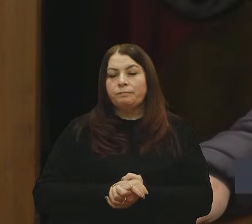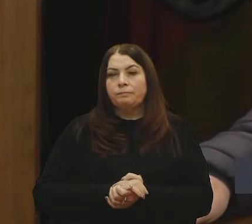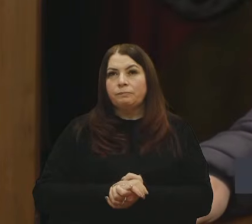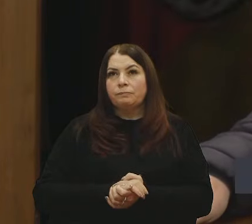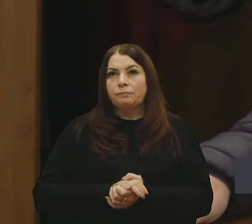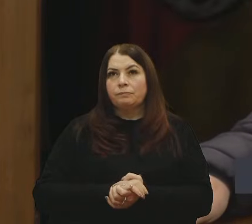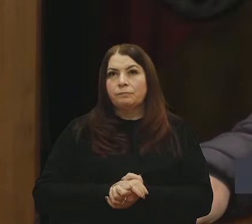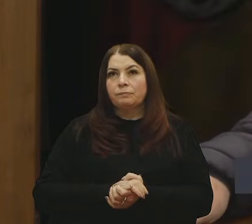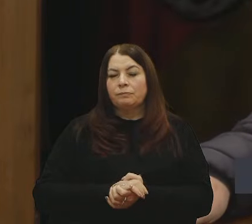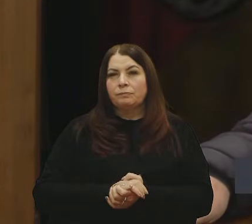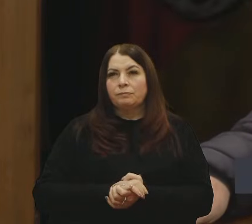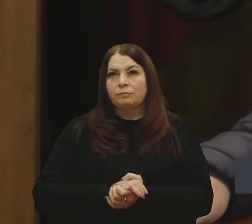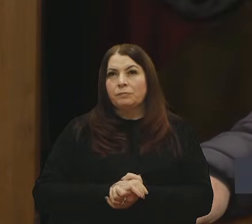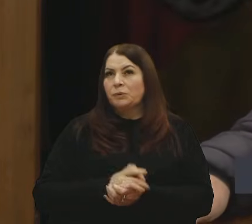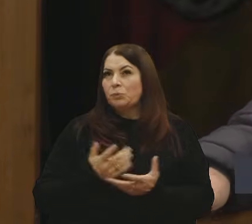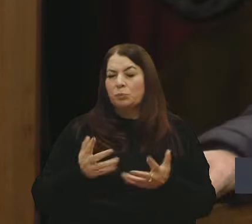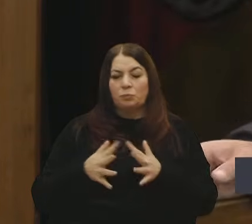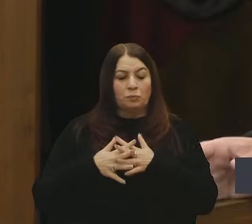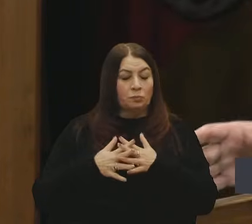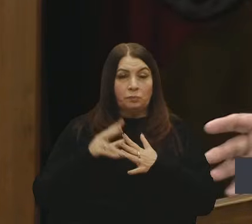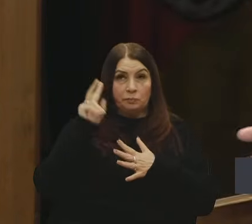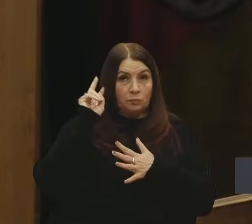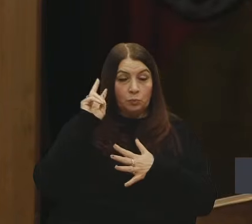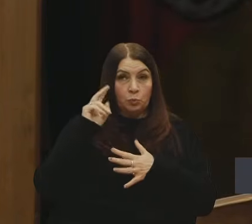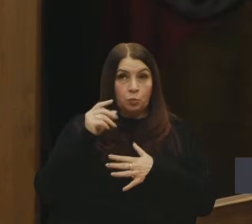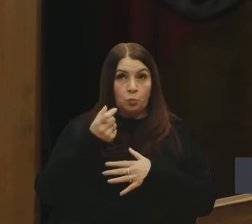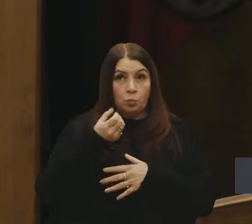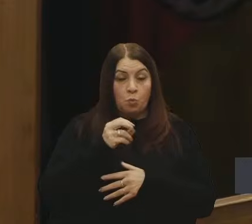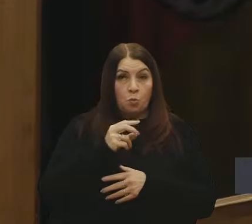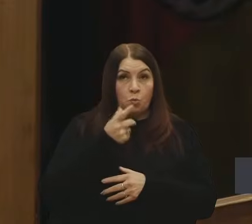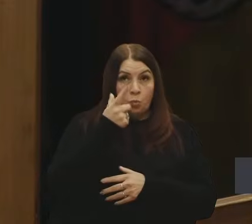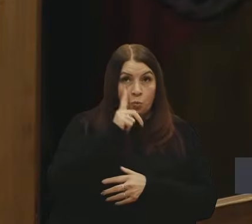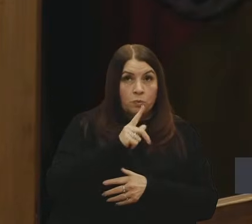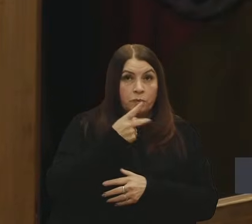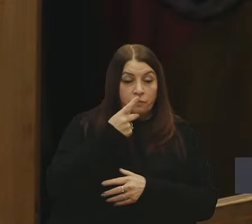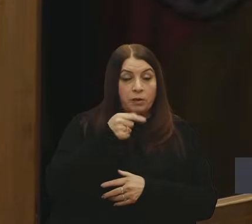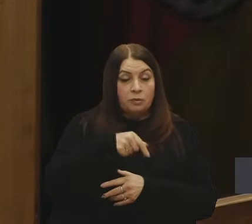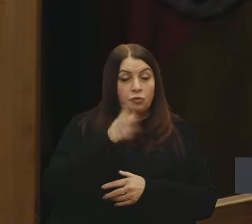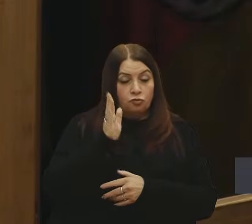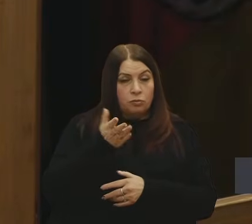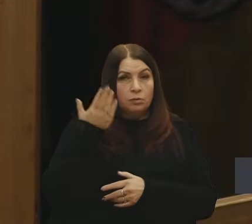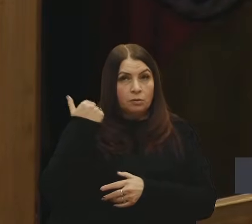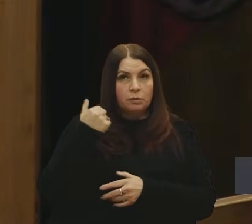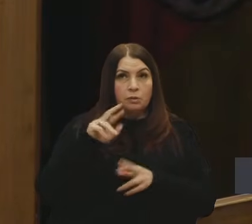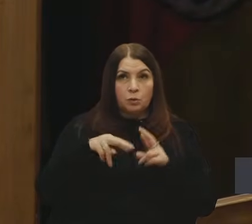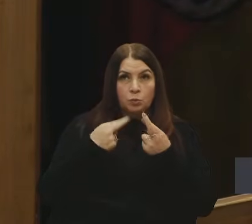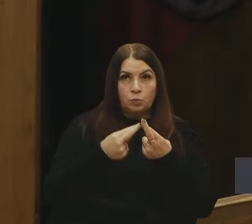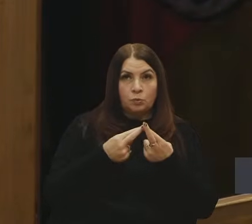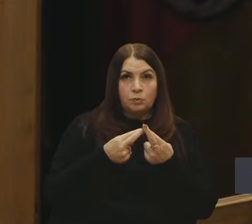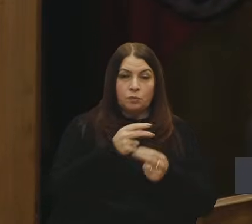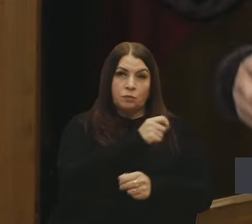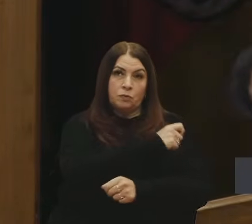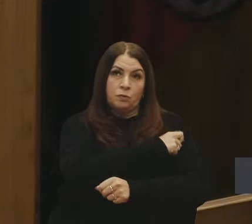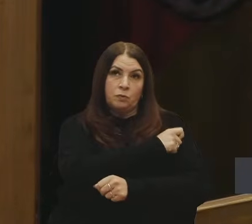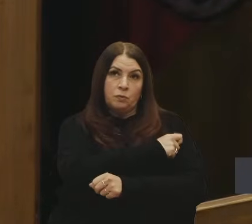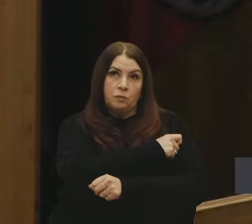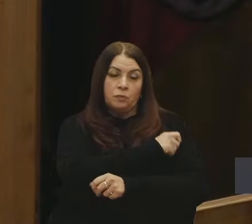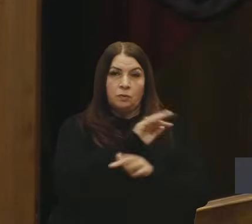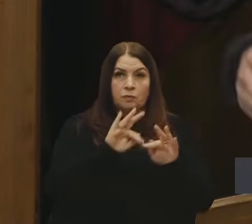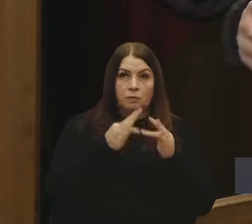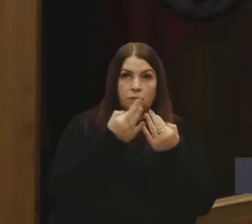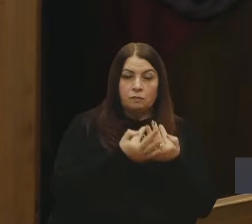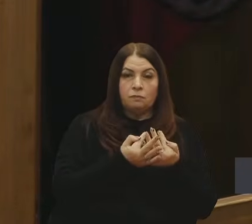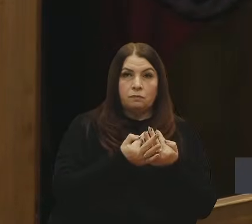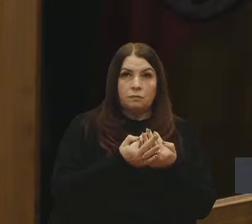uma encruzilhada histórica. Ou a gente consegue, como já foi dito aqui, reunir estudante,